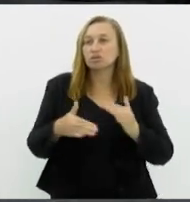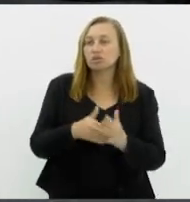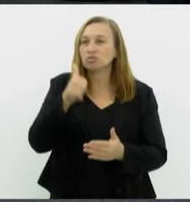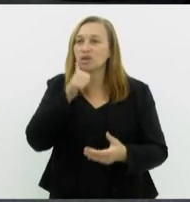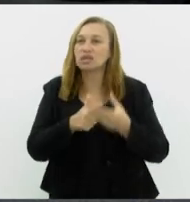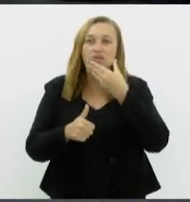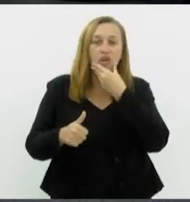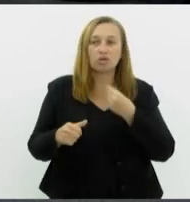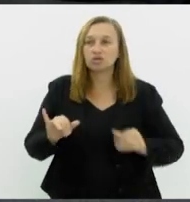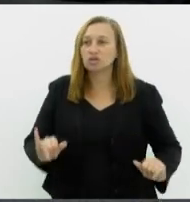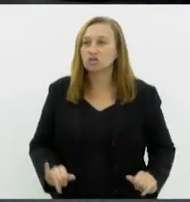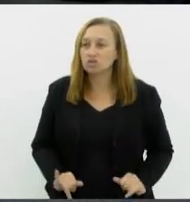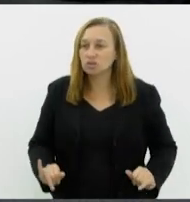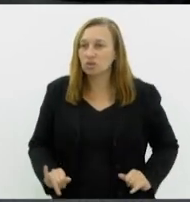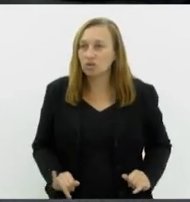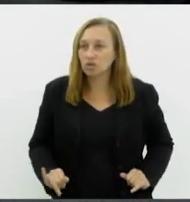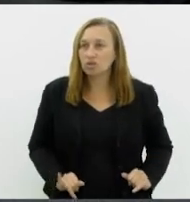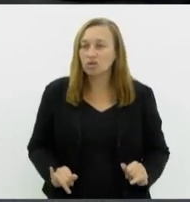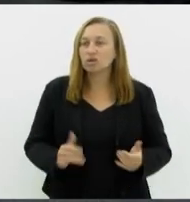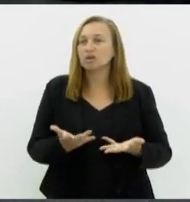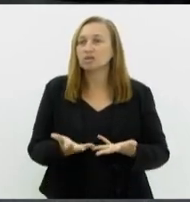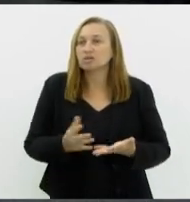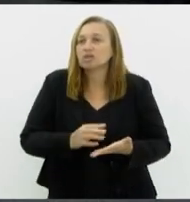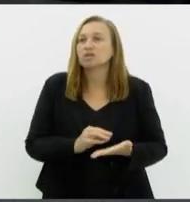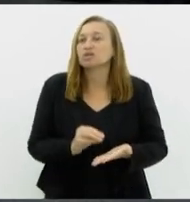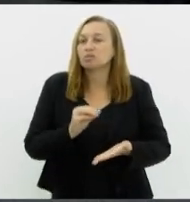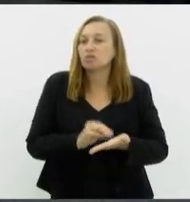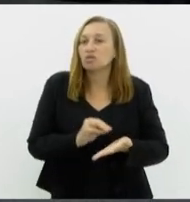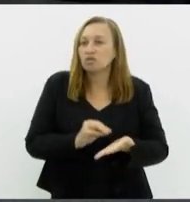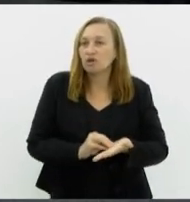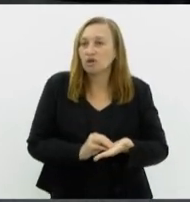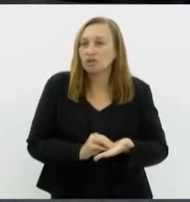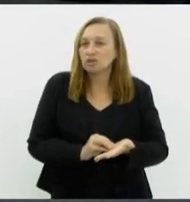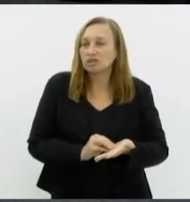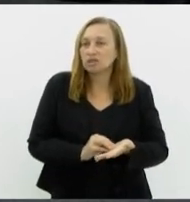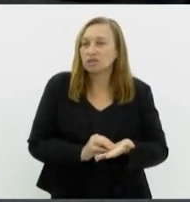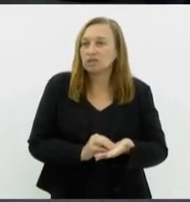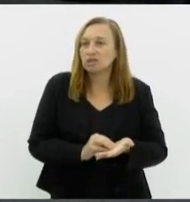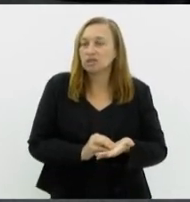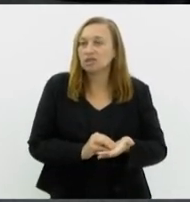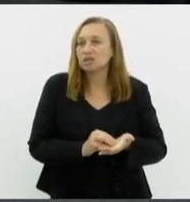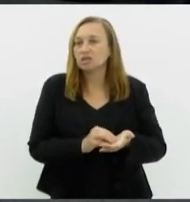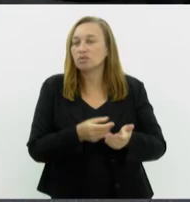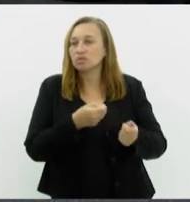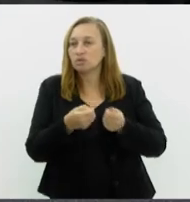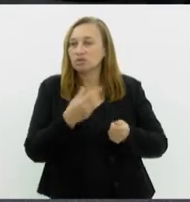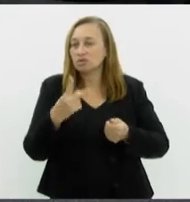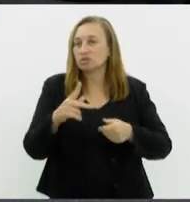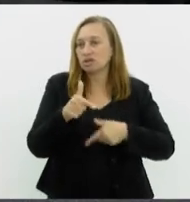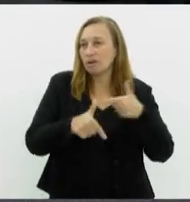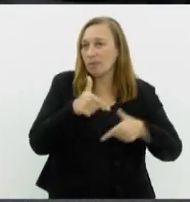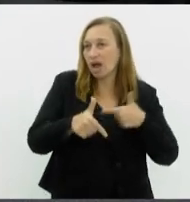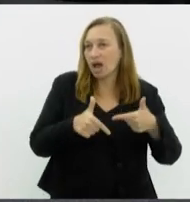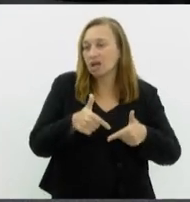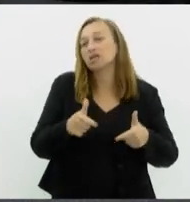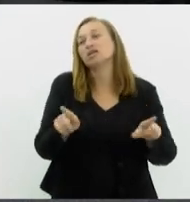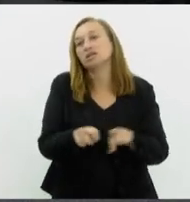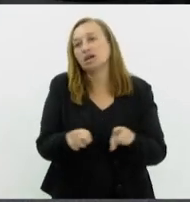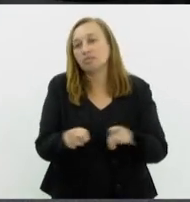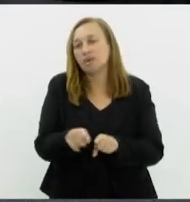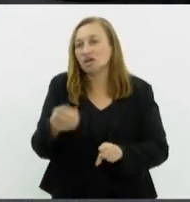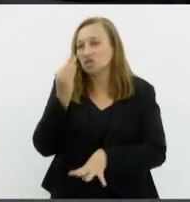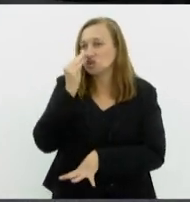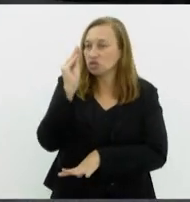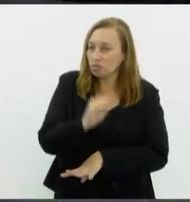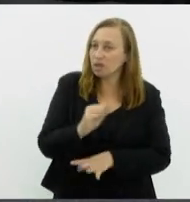que sofrem por conta não só da desregulamentação do seu trabalho, mas por conta do descaso que muitos entregadores e a